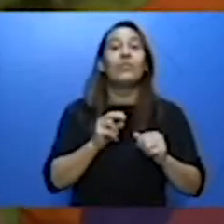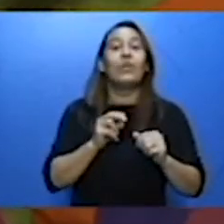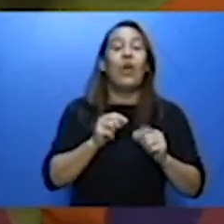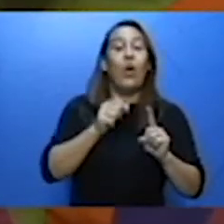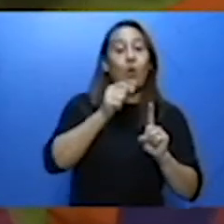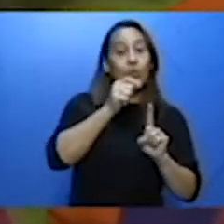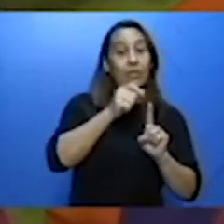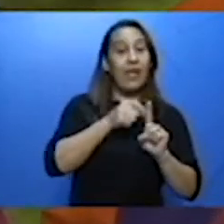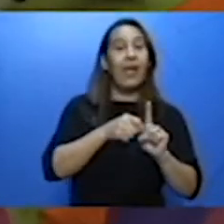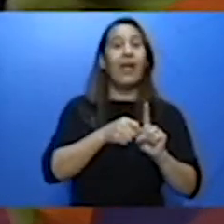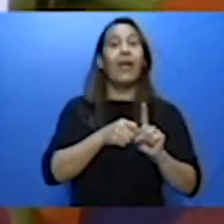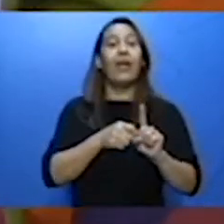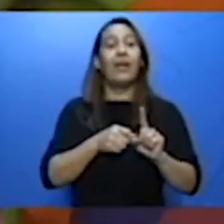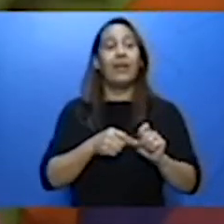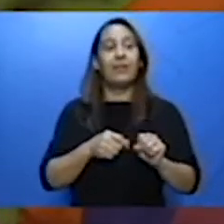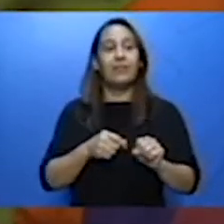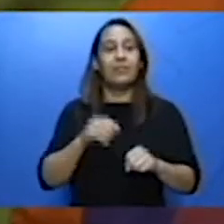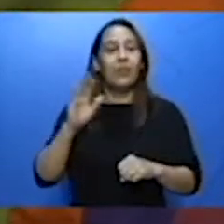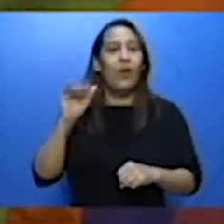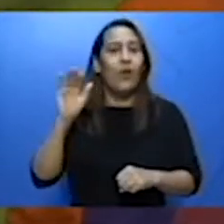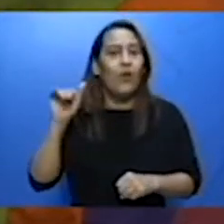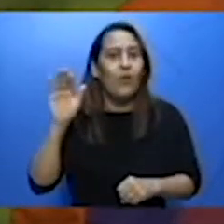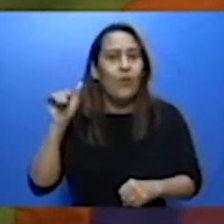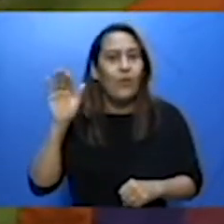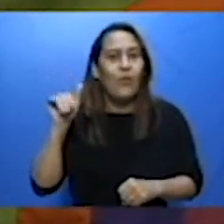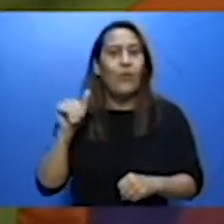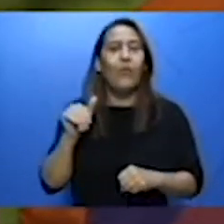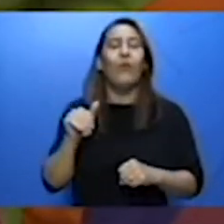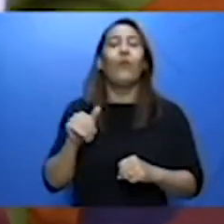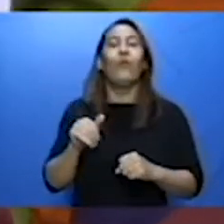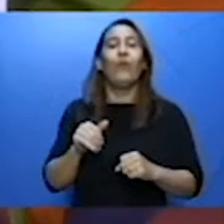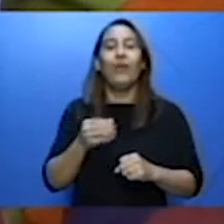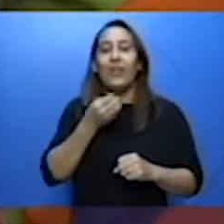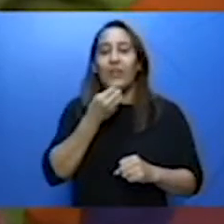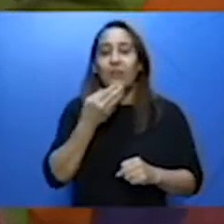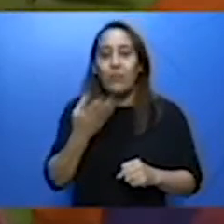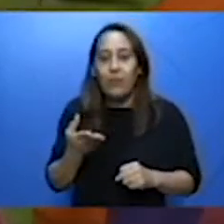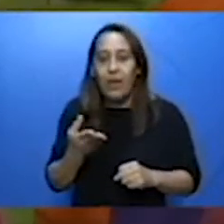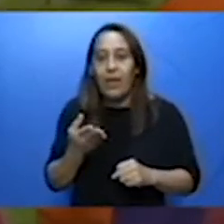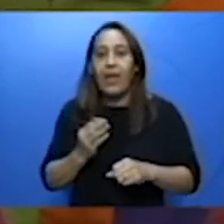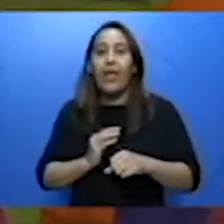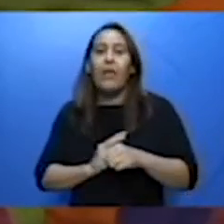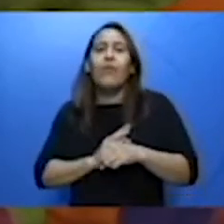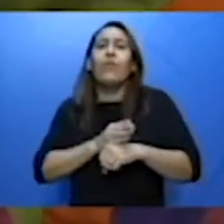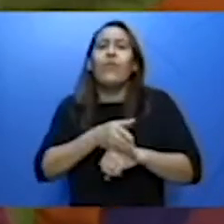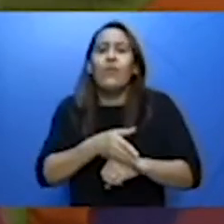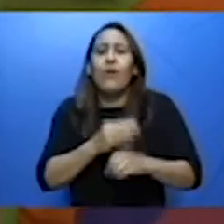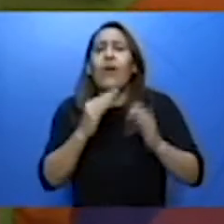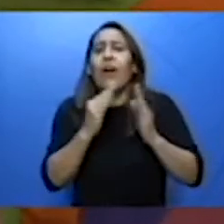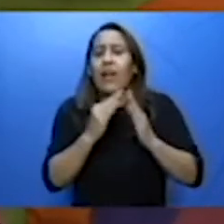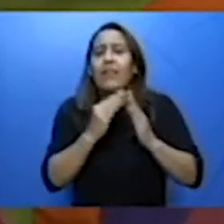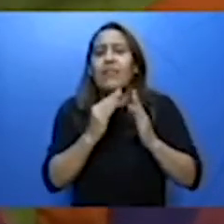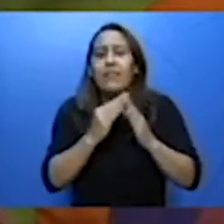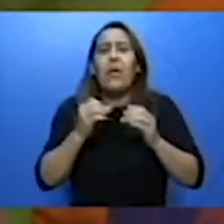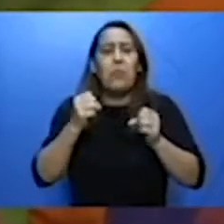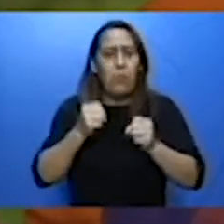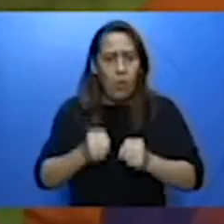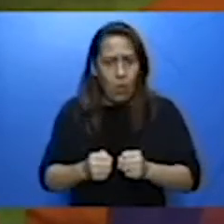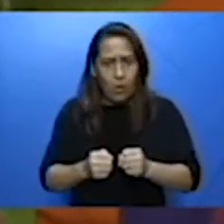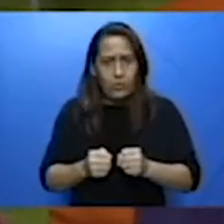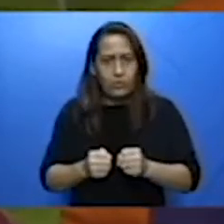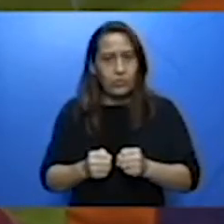Unidade. Aí a unidade responde: Oi, tudo bem? Eu posso morar aí?